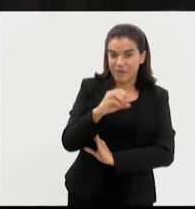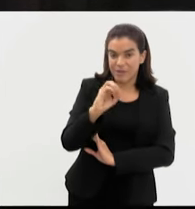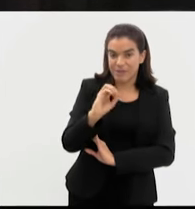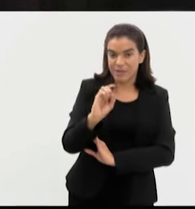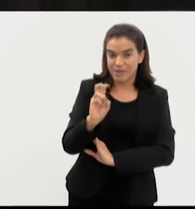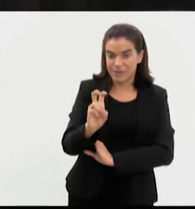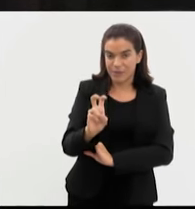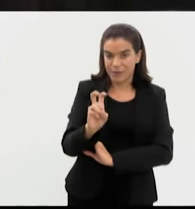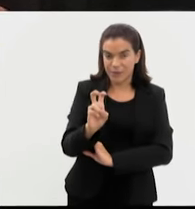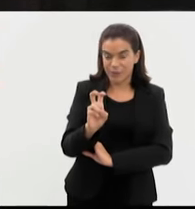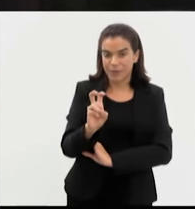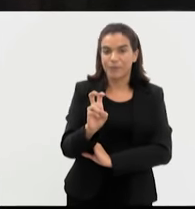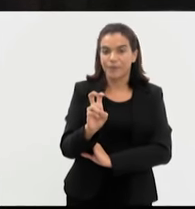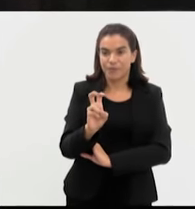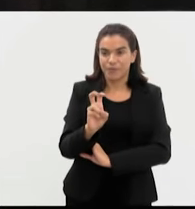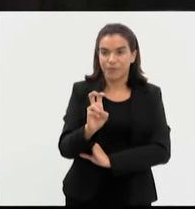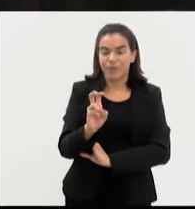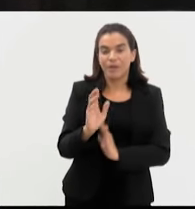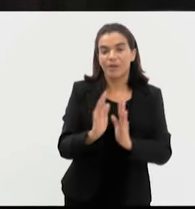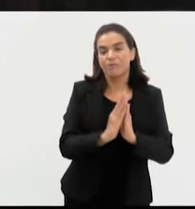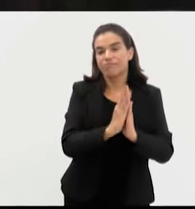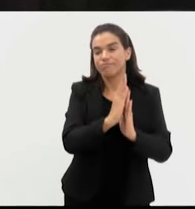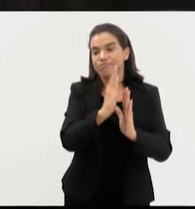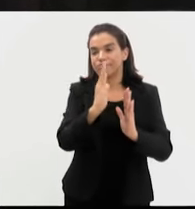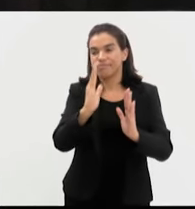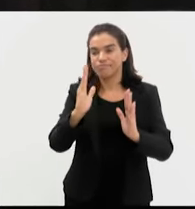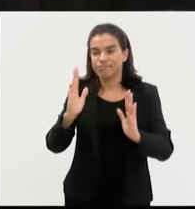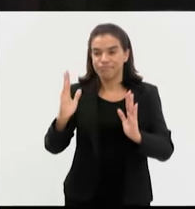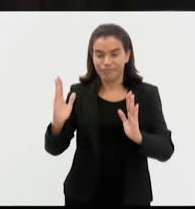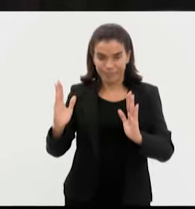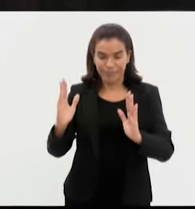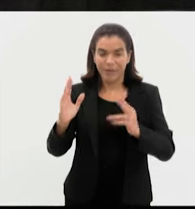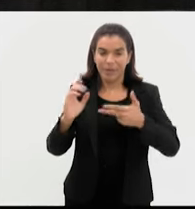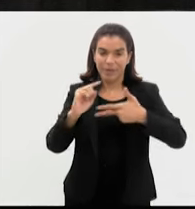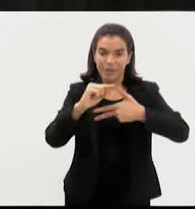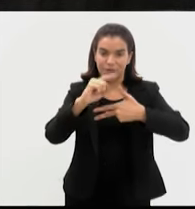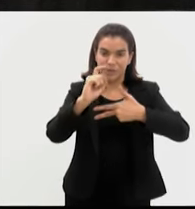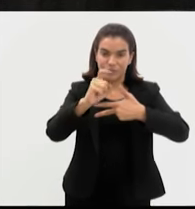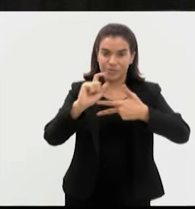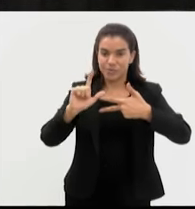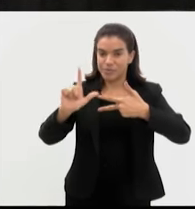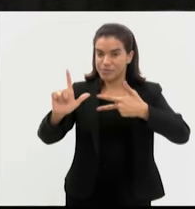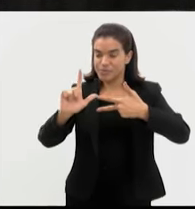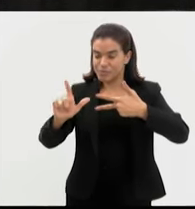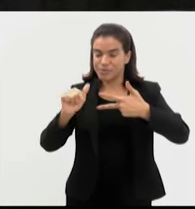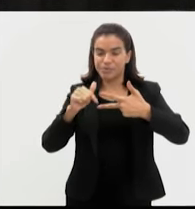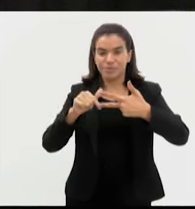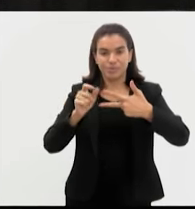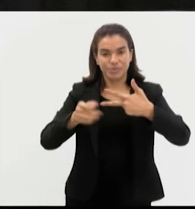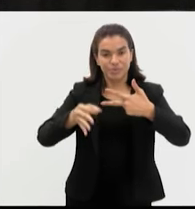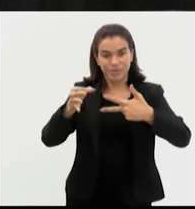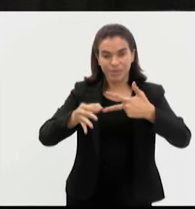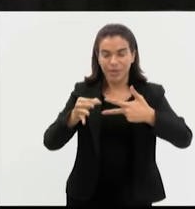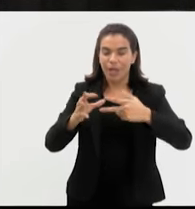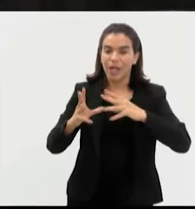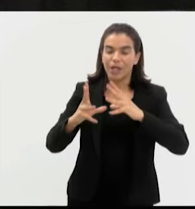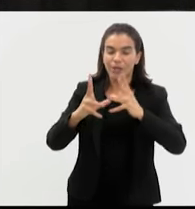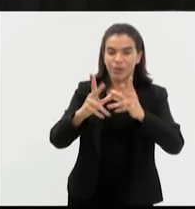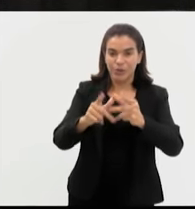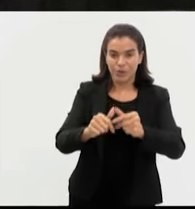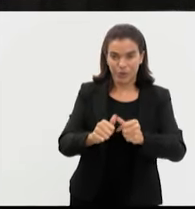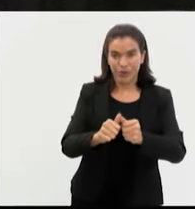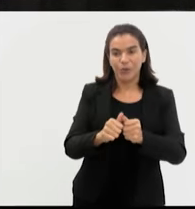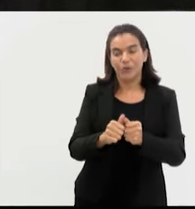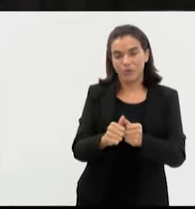13,05 e que fosse extensivo a todos os poderes e todos os inativos e pensionistas e